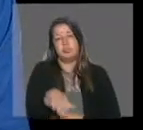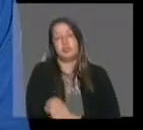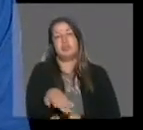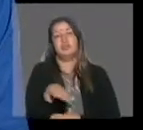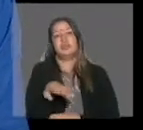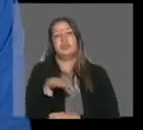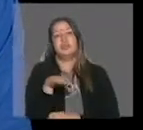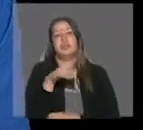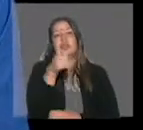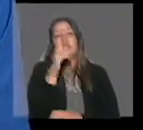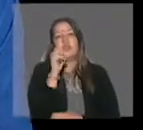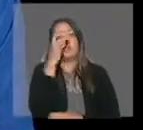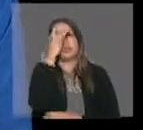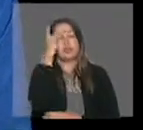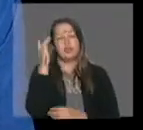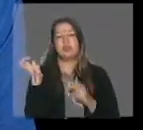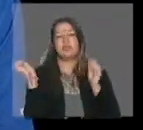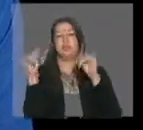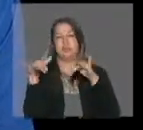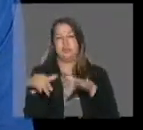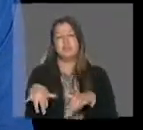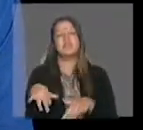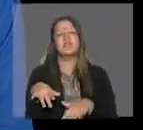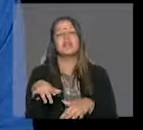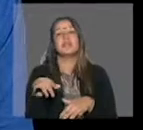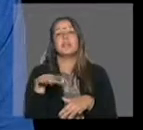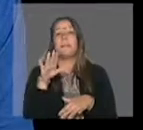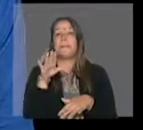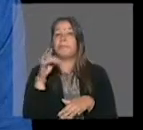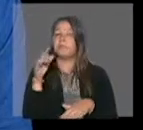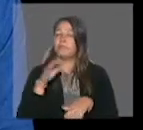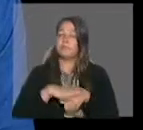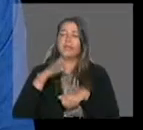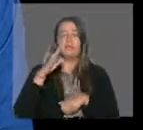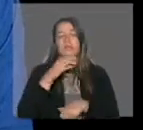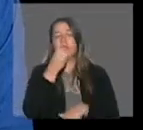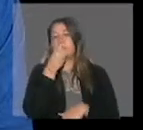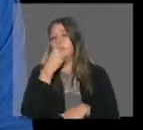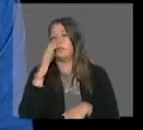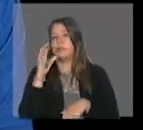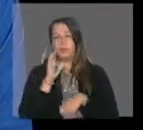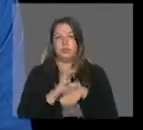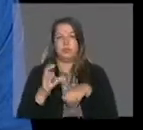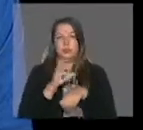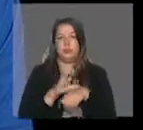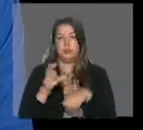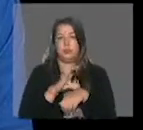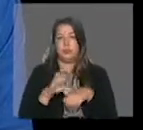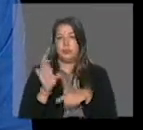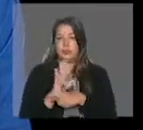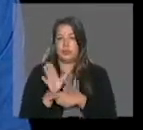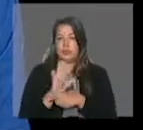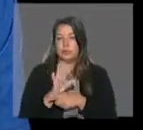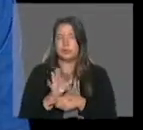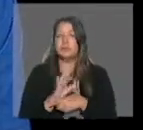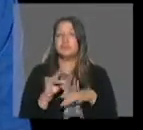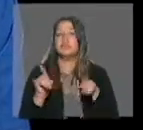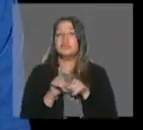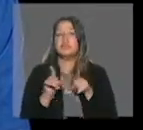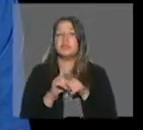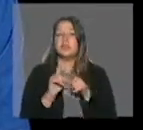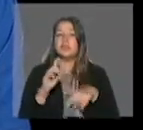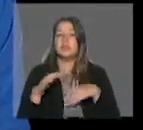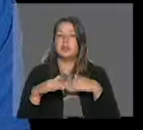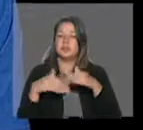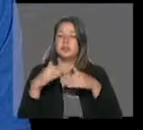lá, já era um esforço, mas foi uma ótima escola de cineclubismo e onde eu comecei a exercitar essa possibilidade de